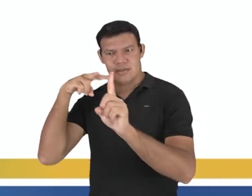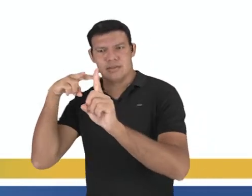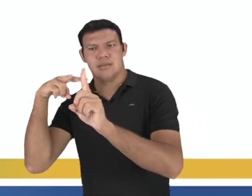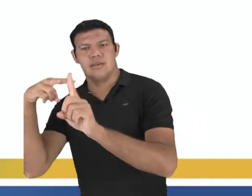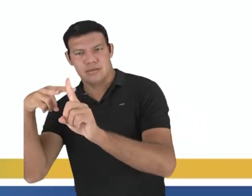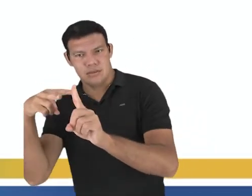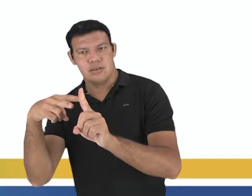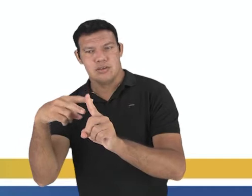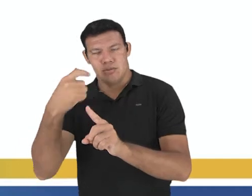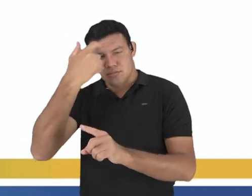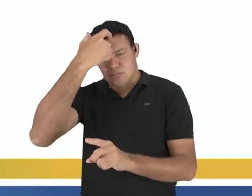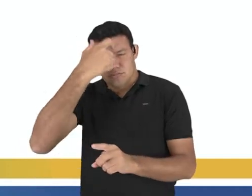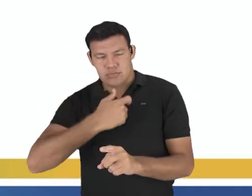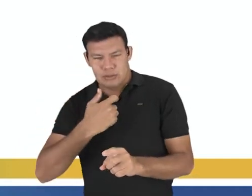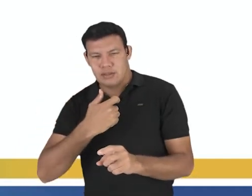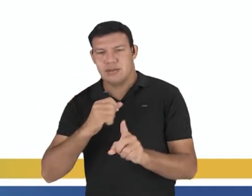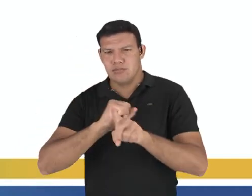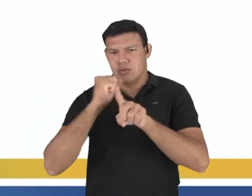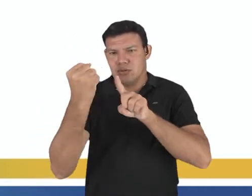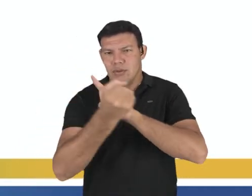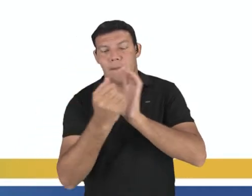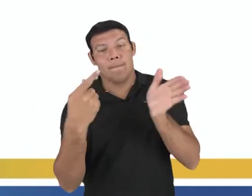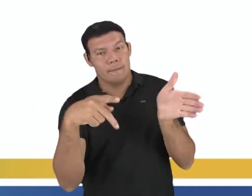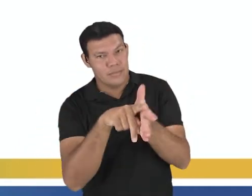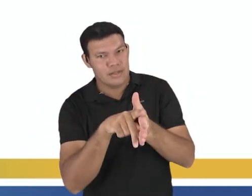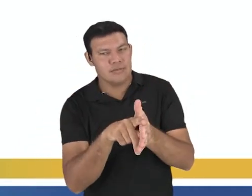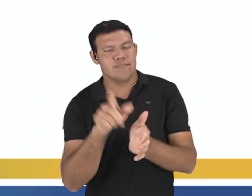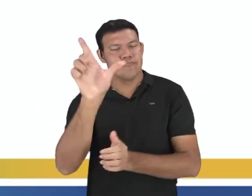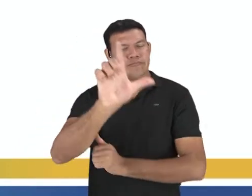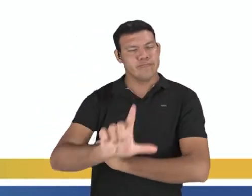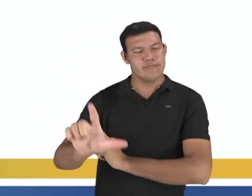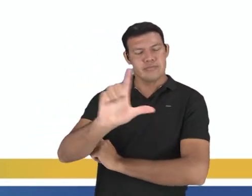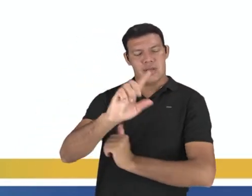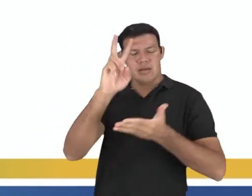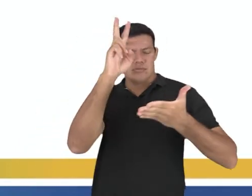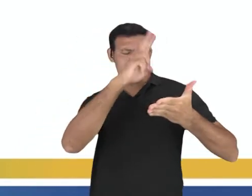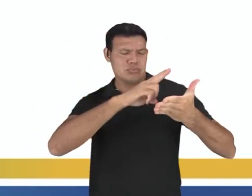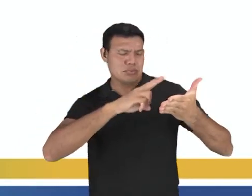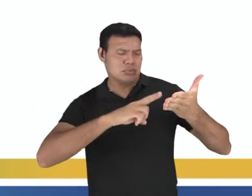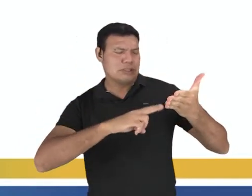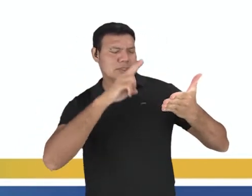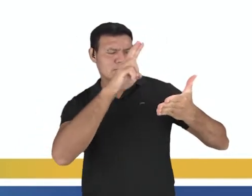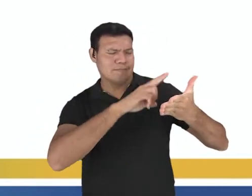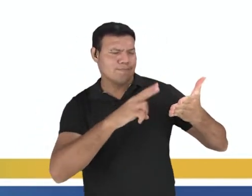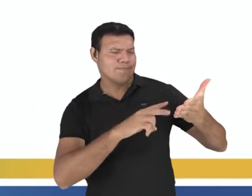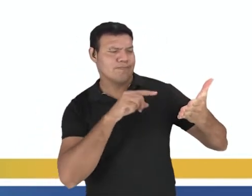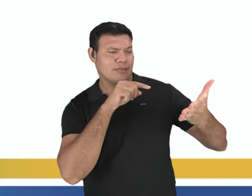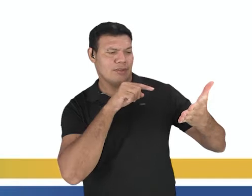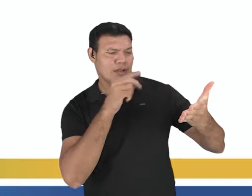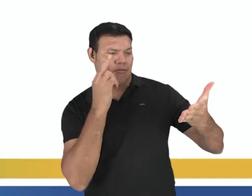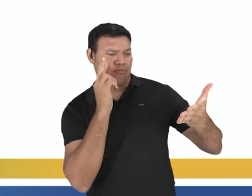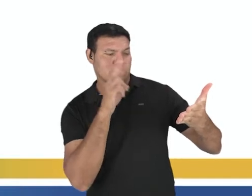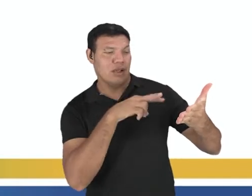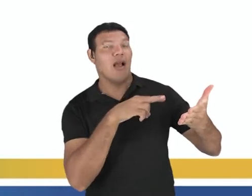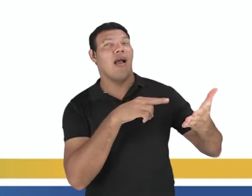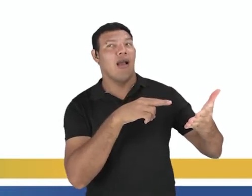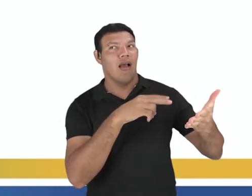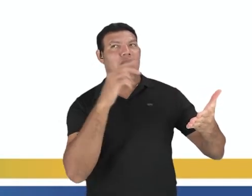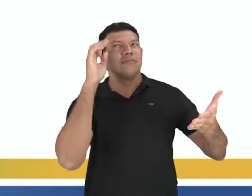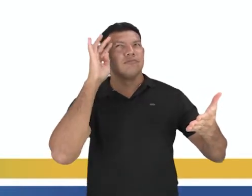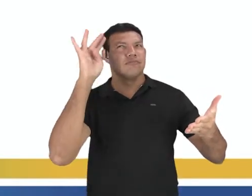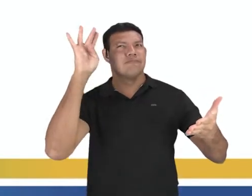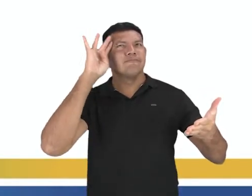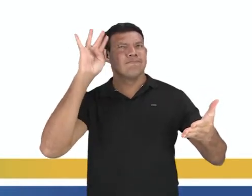você lê o texto, uma literatura, quando você lê esse tipo de texto, você está vendo a visão daquele